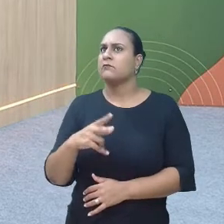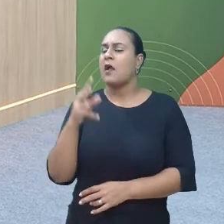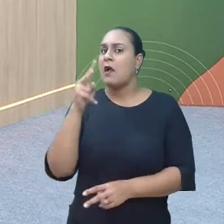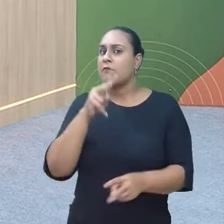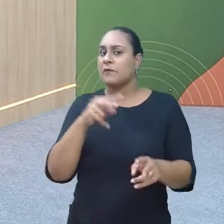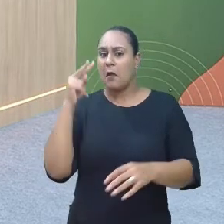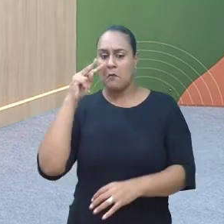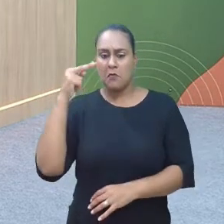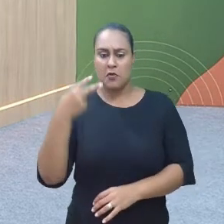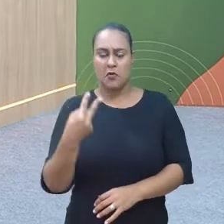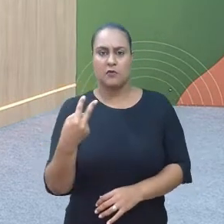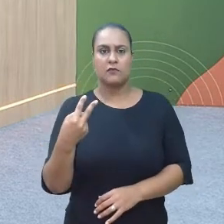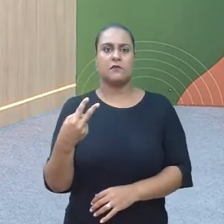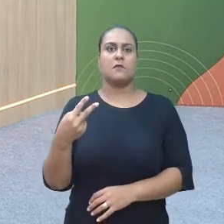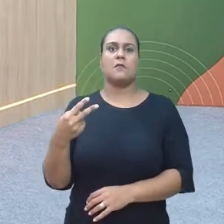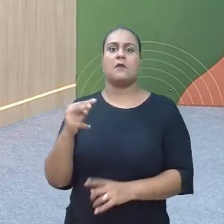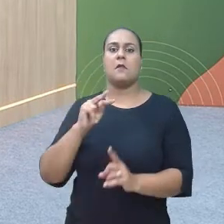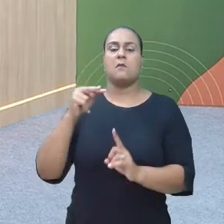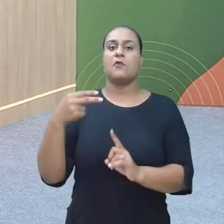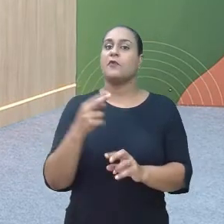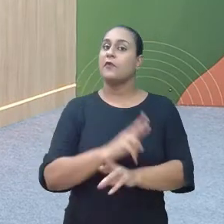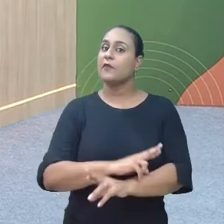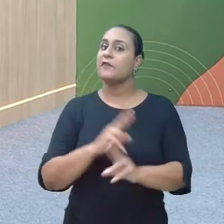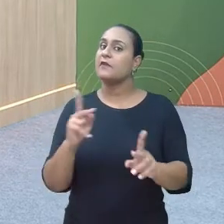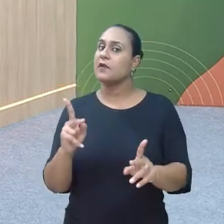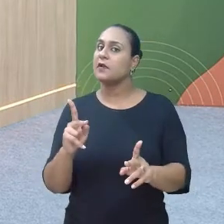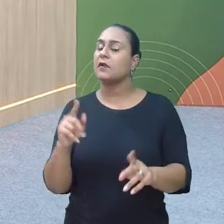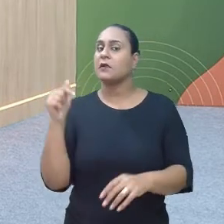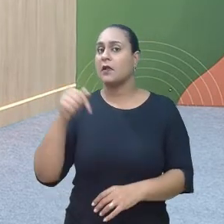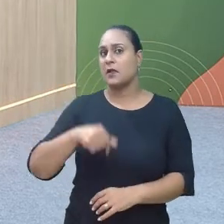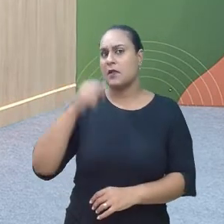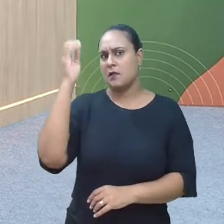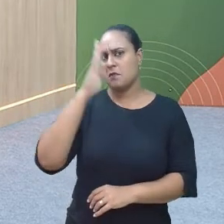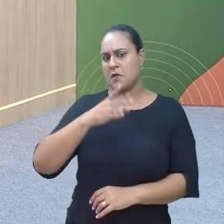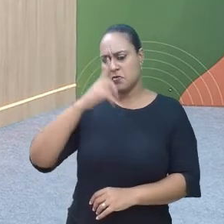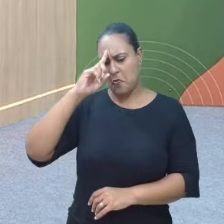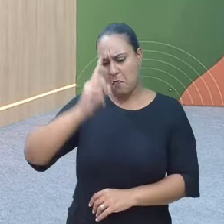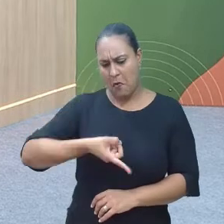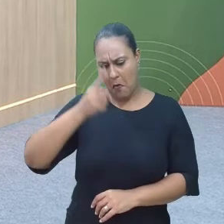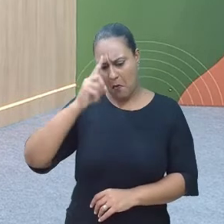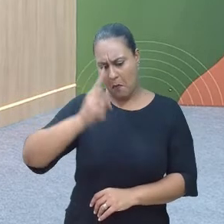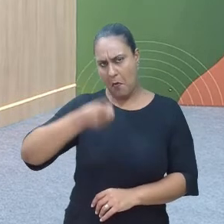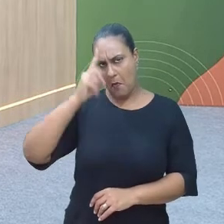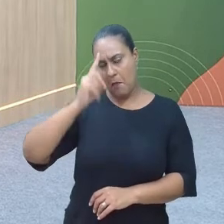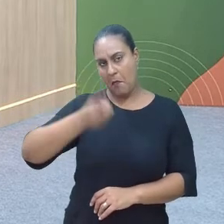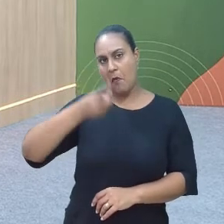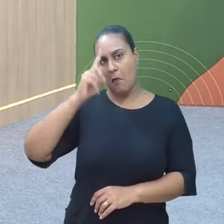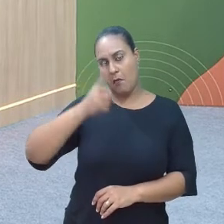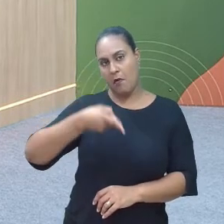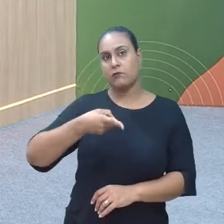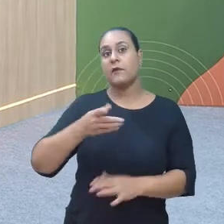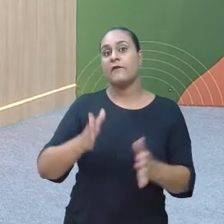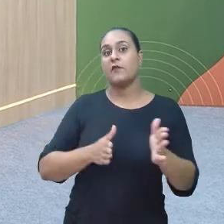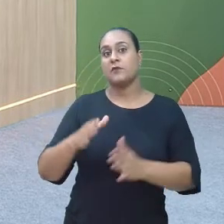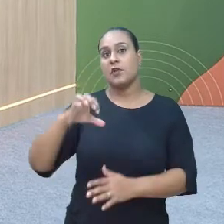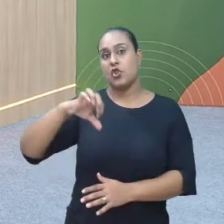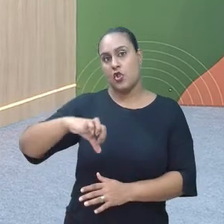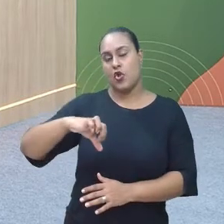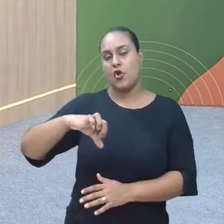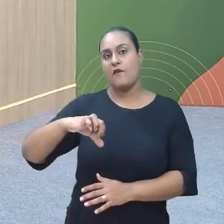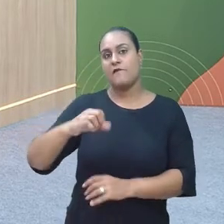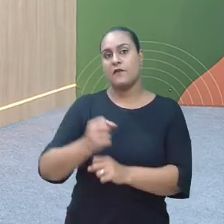foi os seus poucos anos de reinado aqui no Brasil. Ele reinou durante 9 anos, né, até a sua abdicação